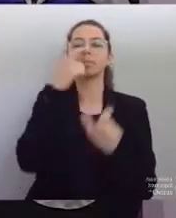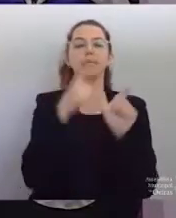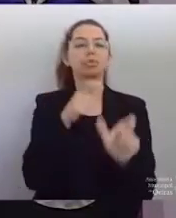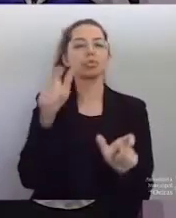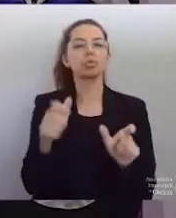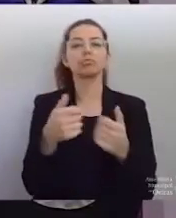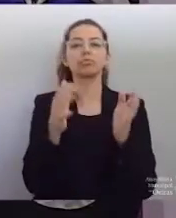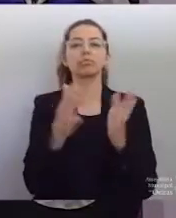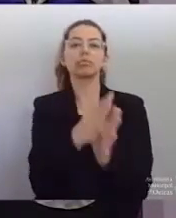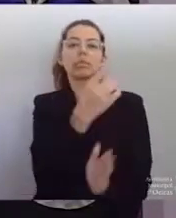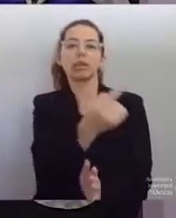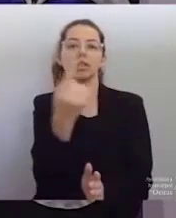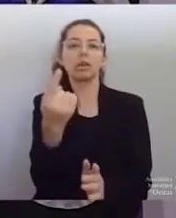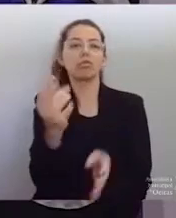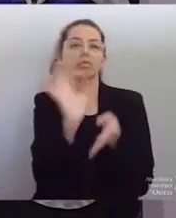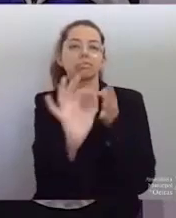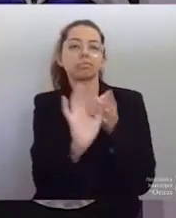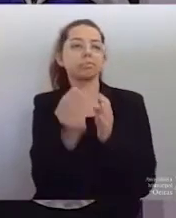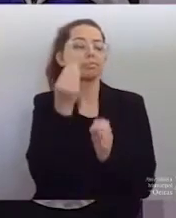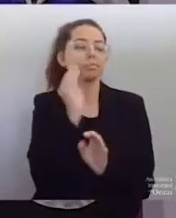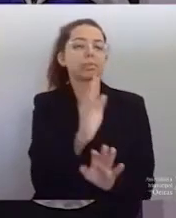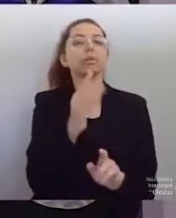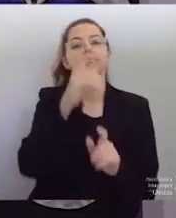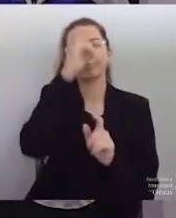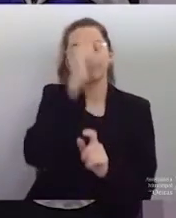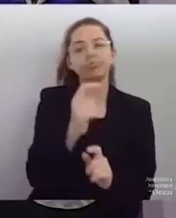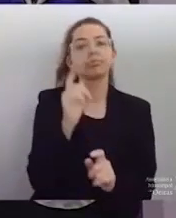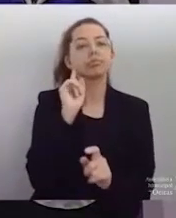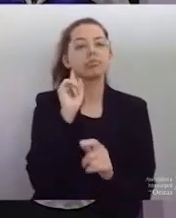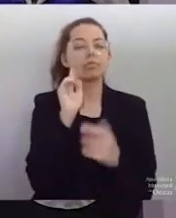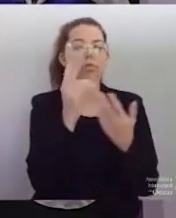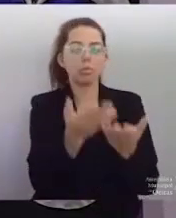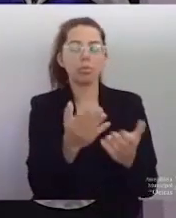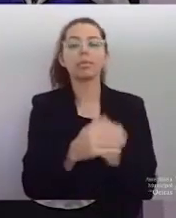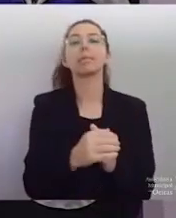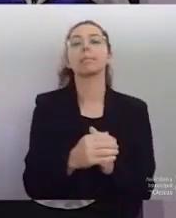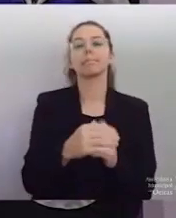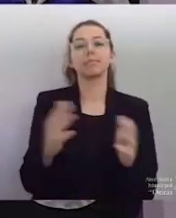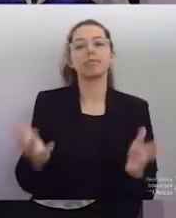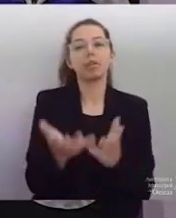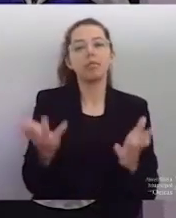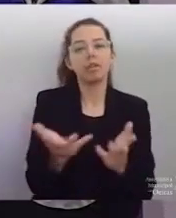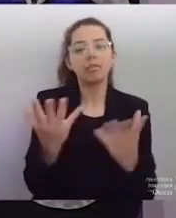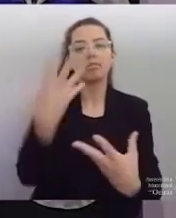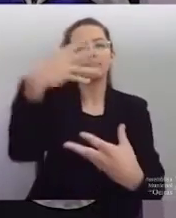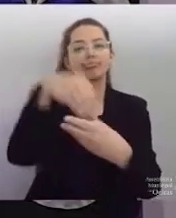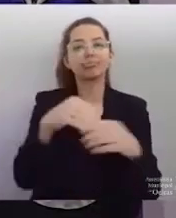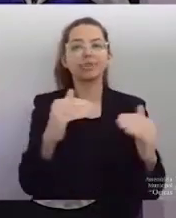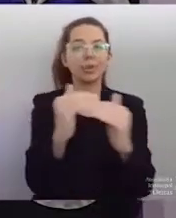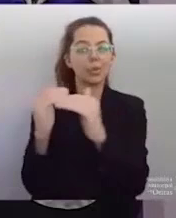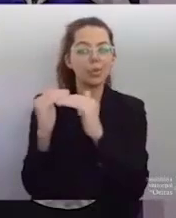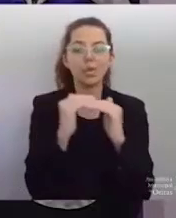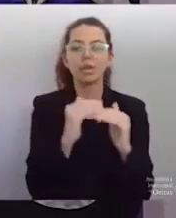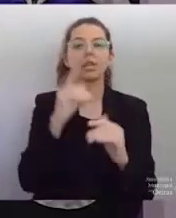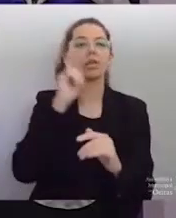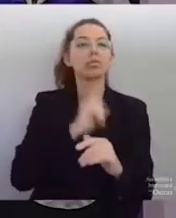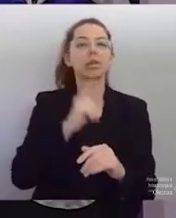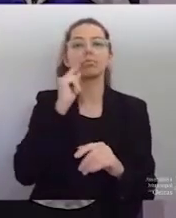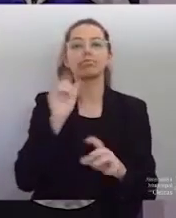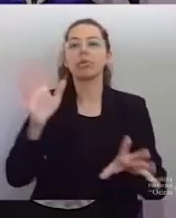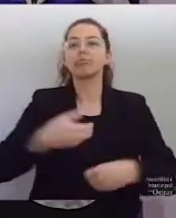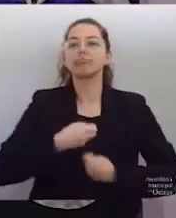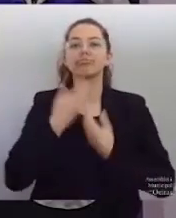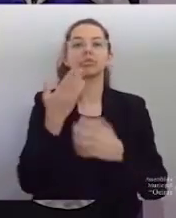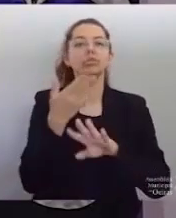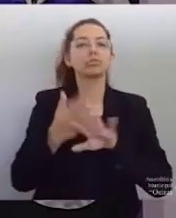sua singularidade, promover a igualdade e inclusão, independentemente da orientação e expressão sexual, é